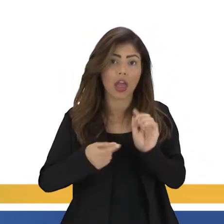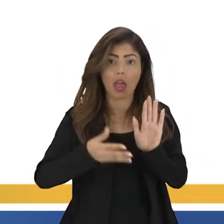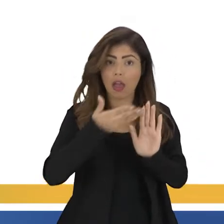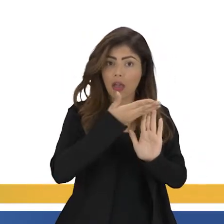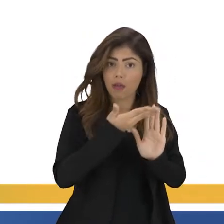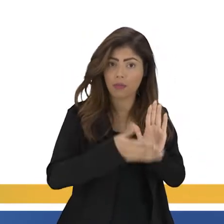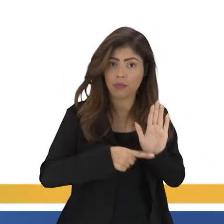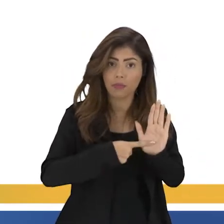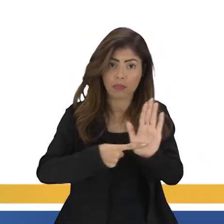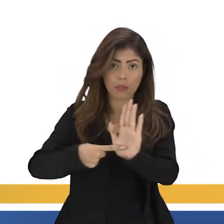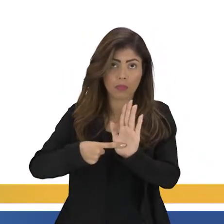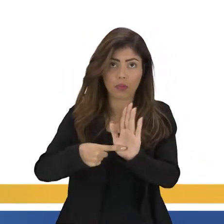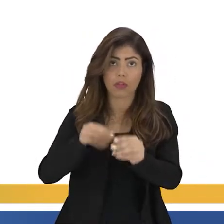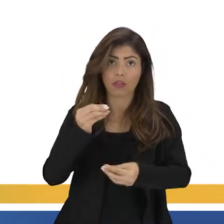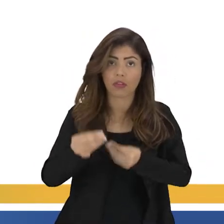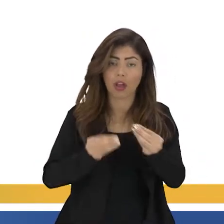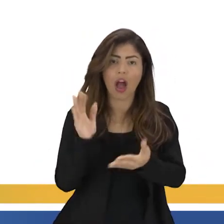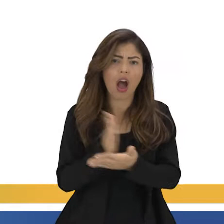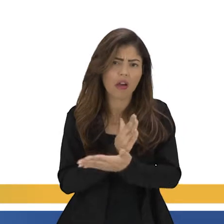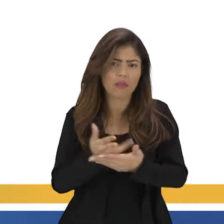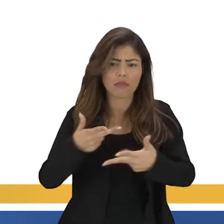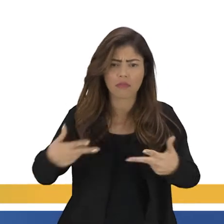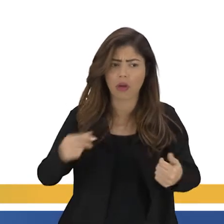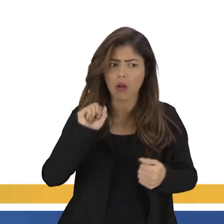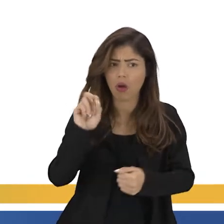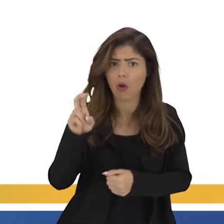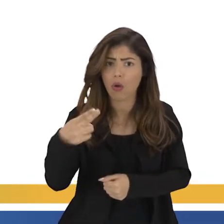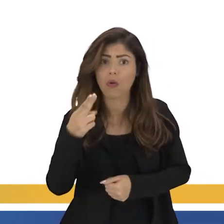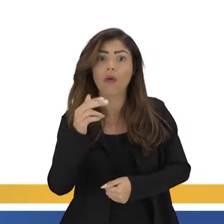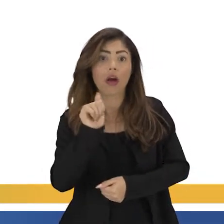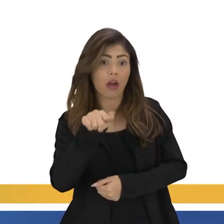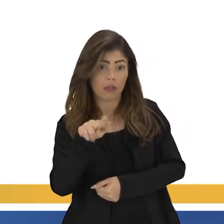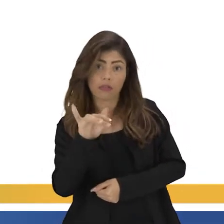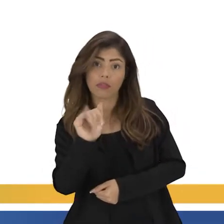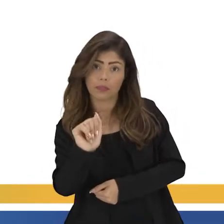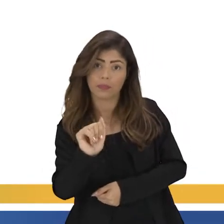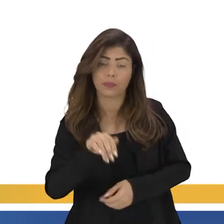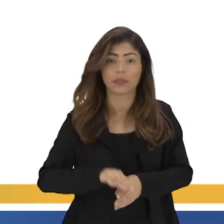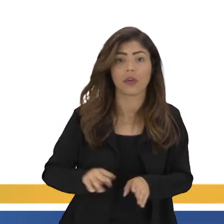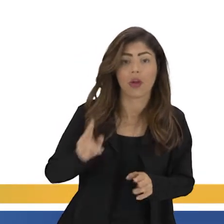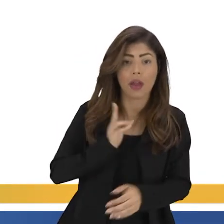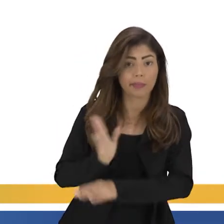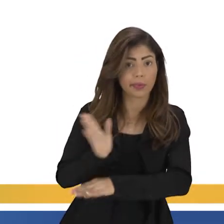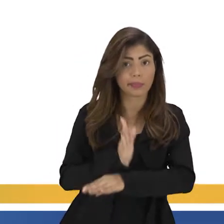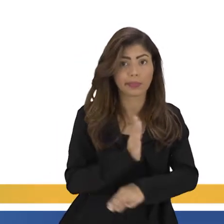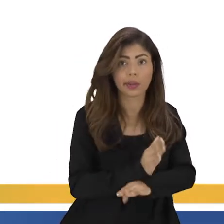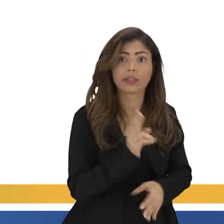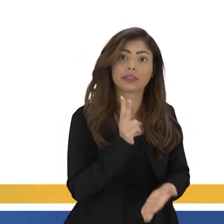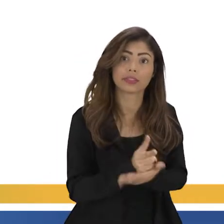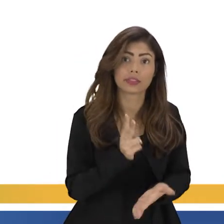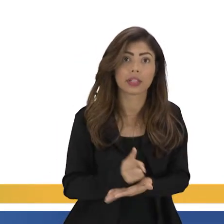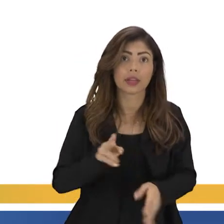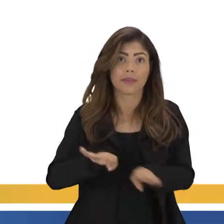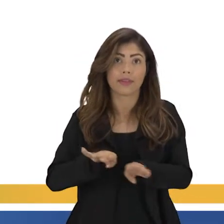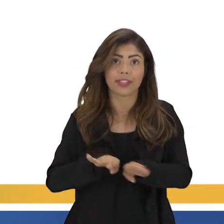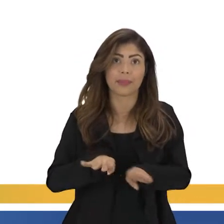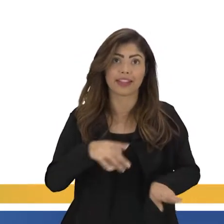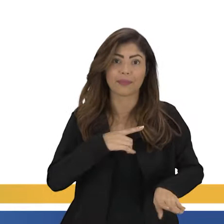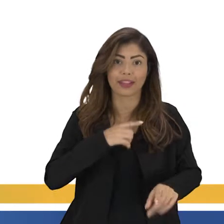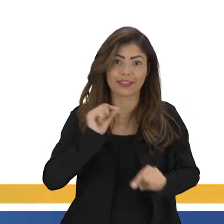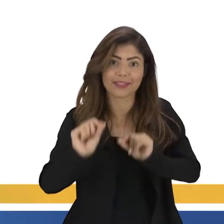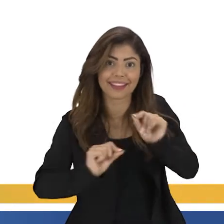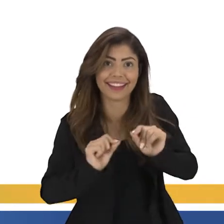referência a alguém ou algum elemento em particular. Então, é mais frequente que esse elemento já tenha uma identidade